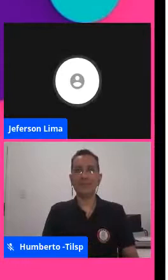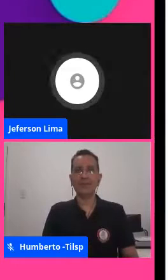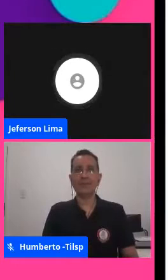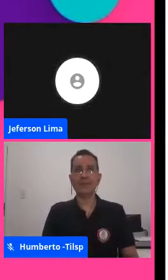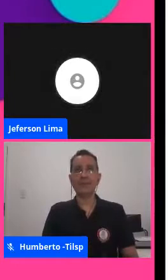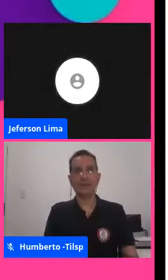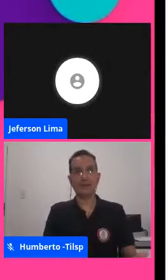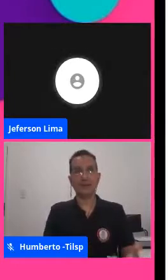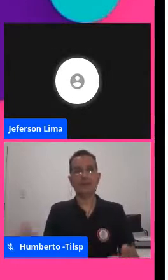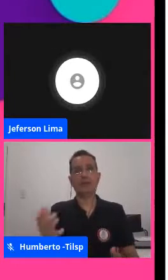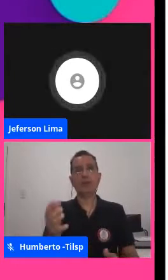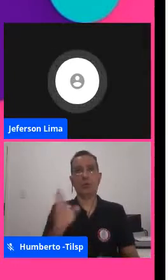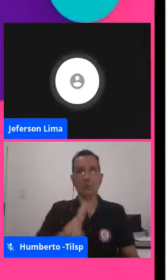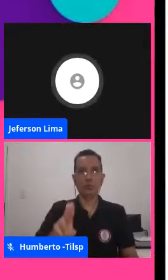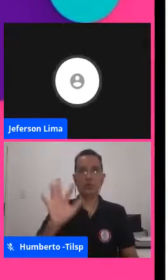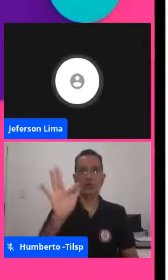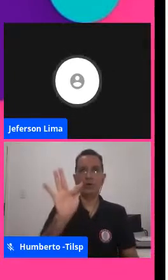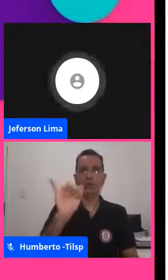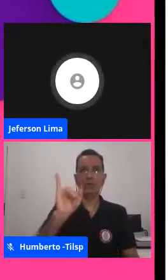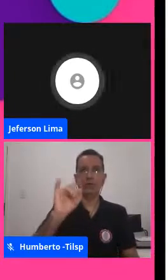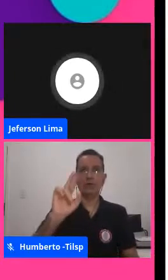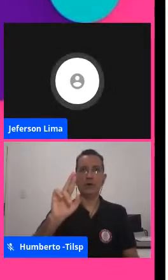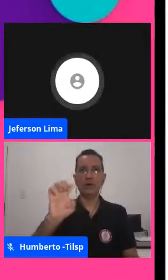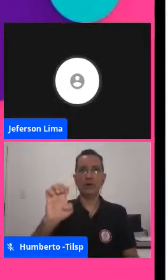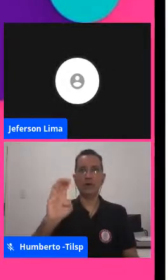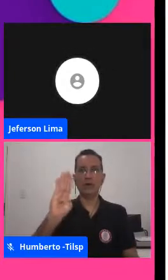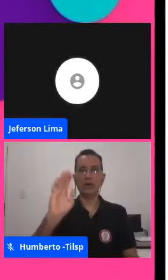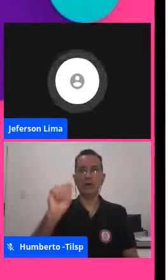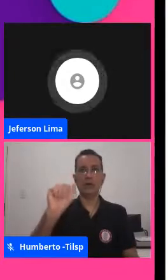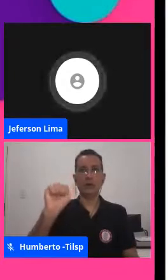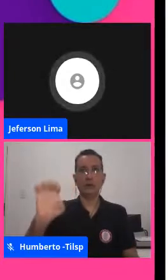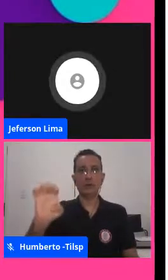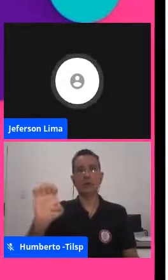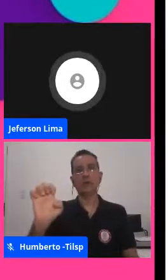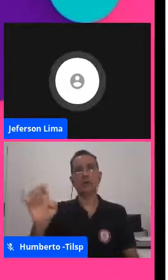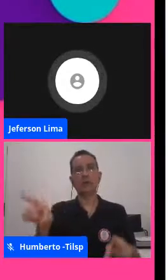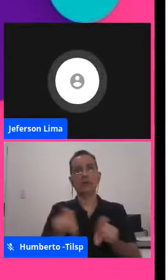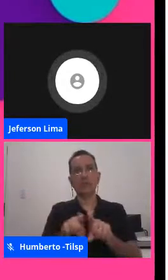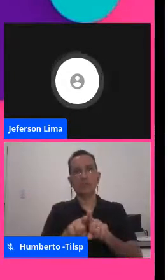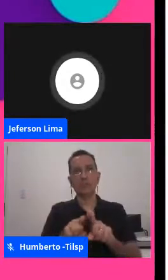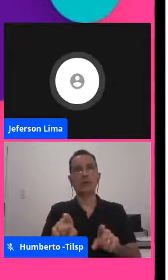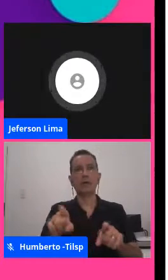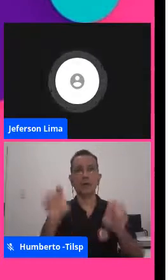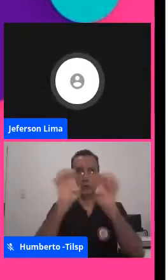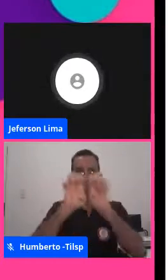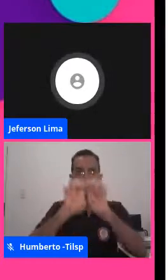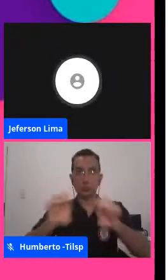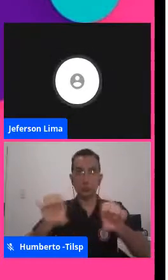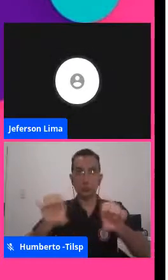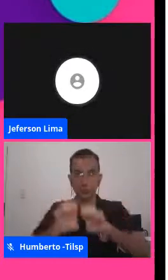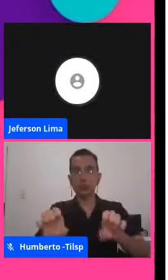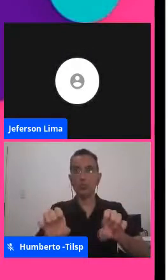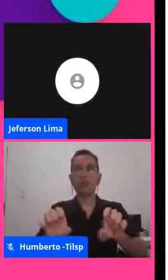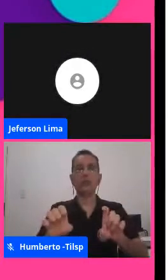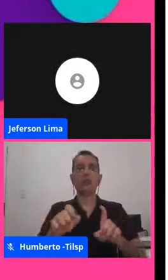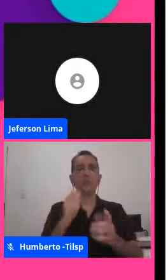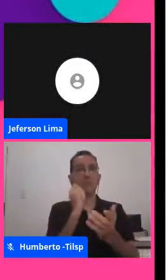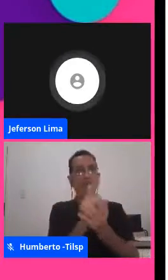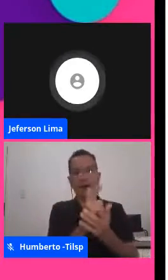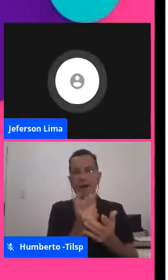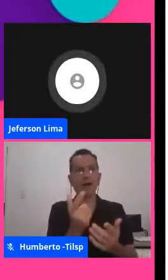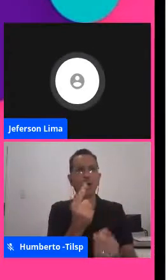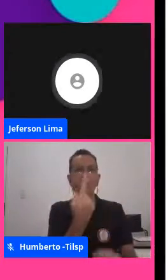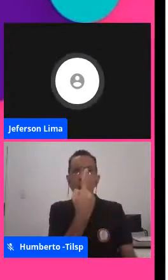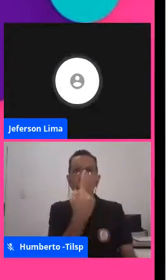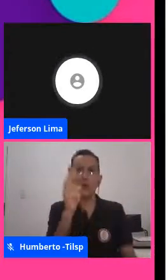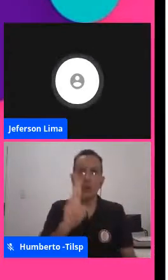o Firebase. E tendo essa infraestrutura que a gente acabou de citar, com um cliente você poderia dar conta de tudo. Ou